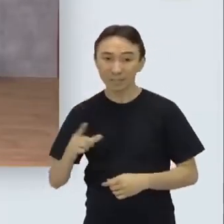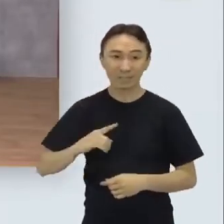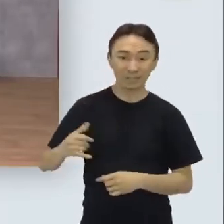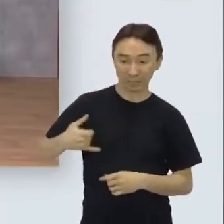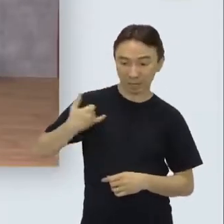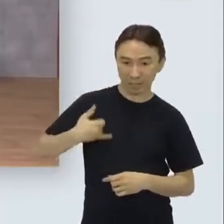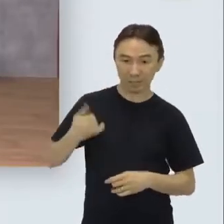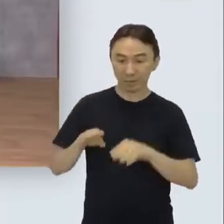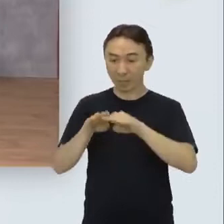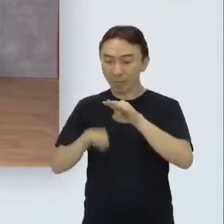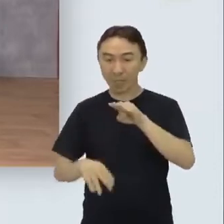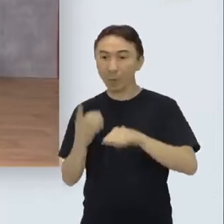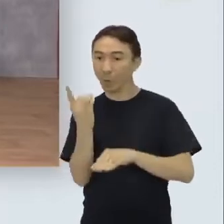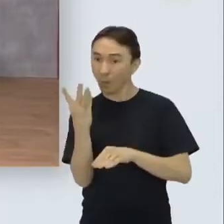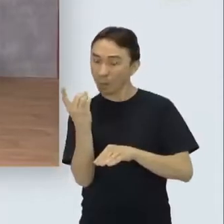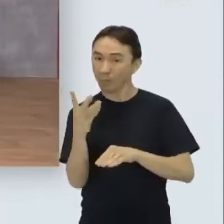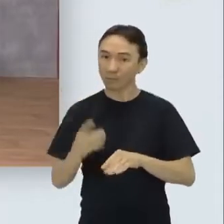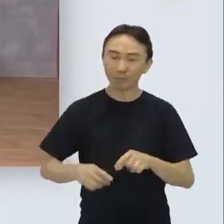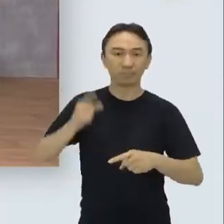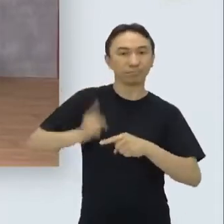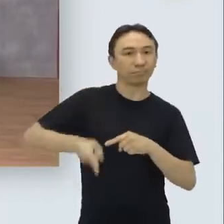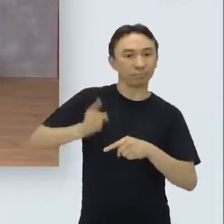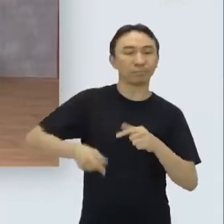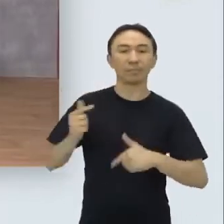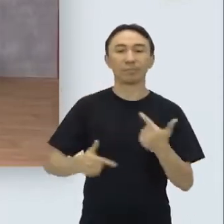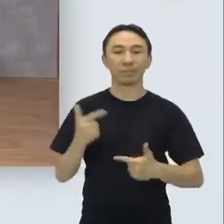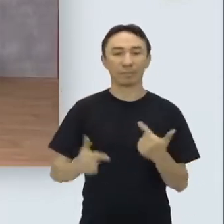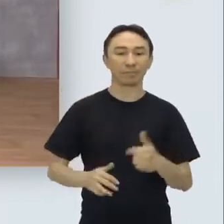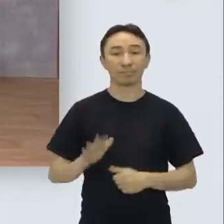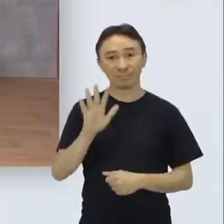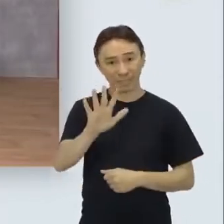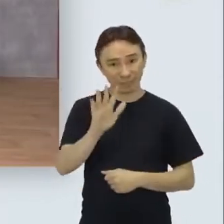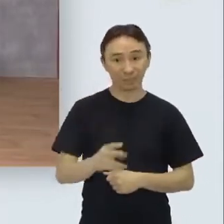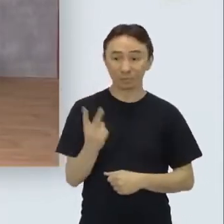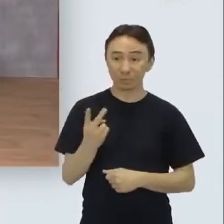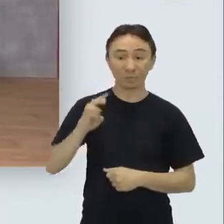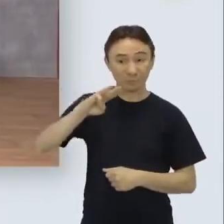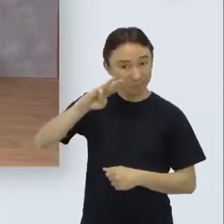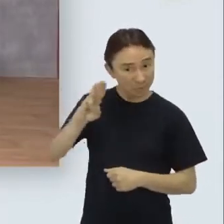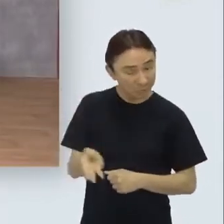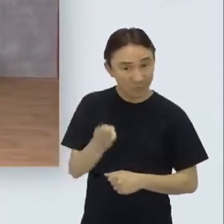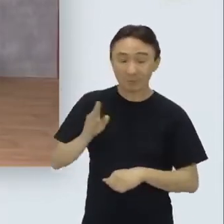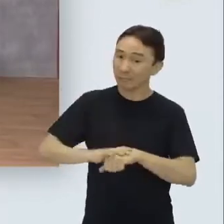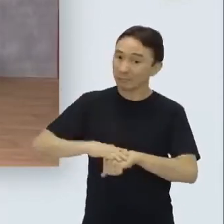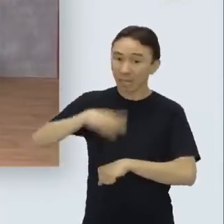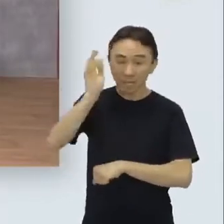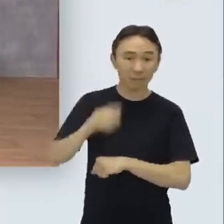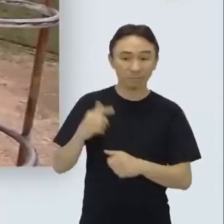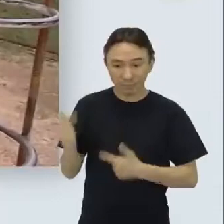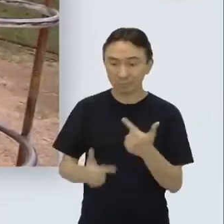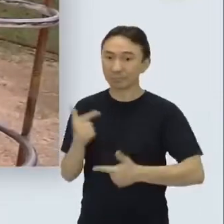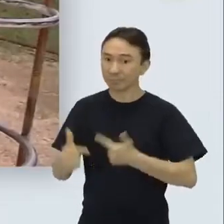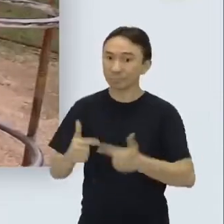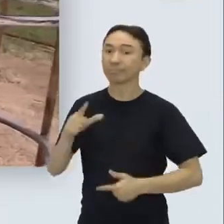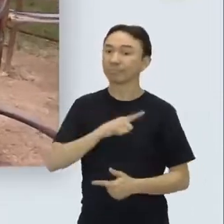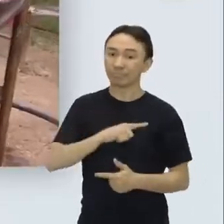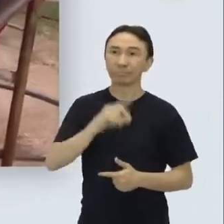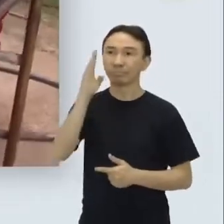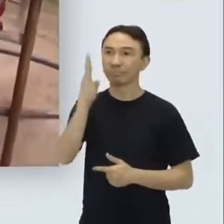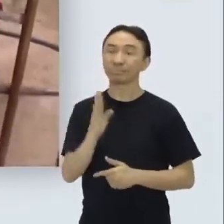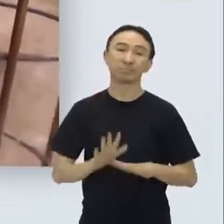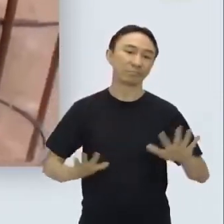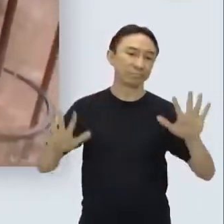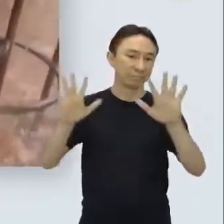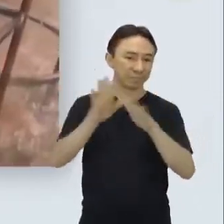são proibidas. Mesmo assim, atualmente, mais de 2 milhões de crianças ainda são exploradas em todo o país.